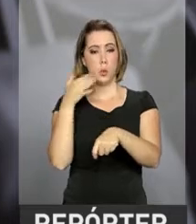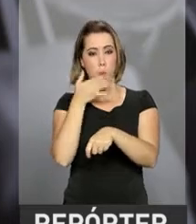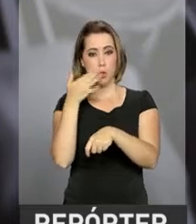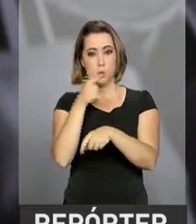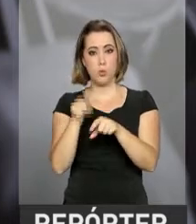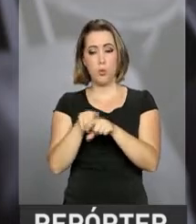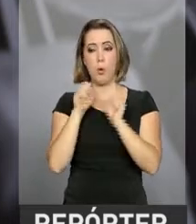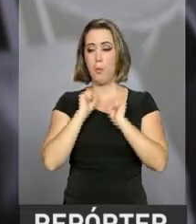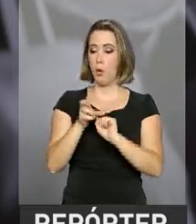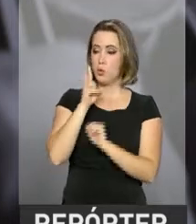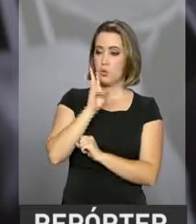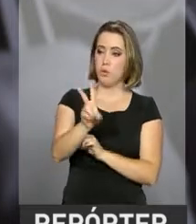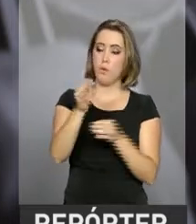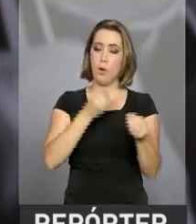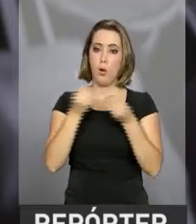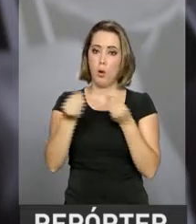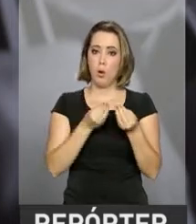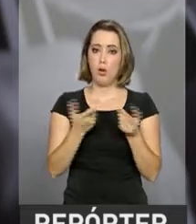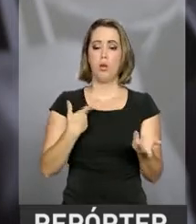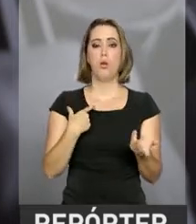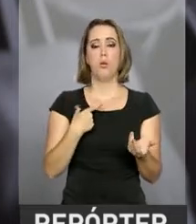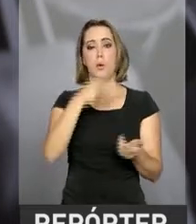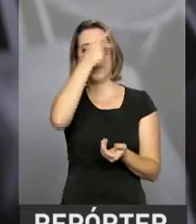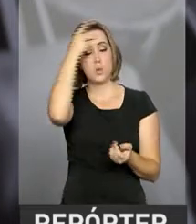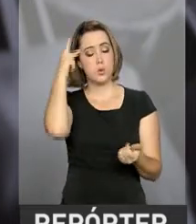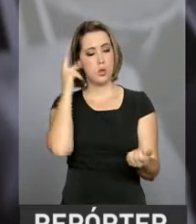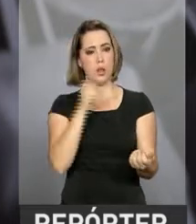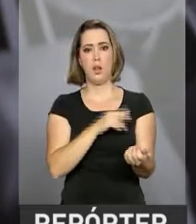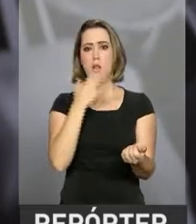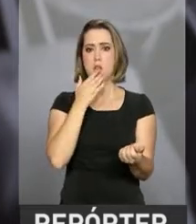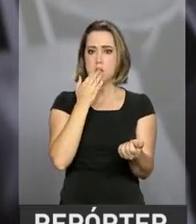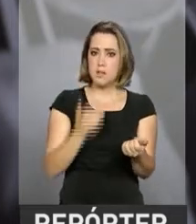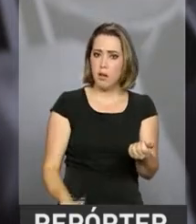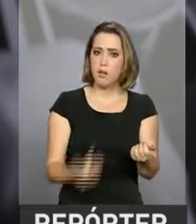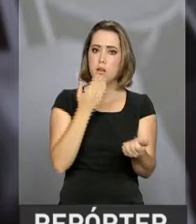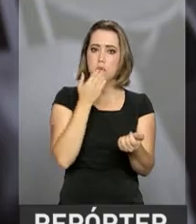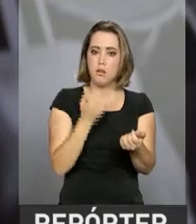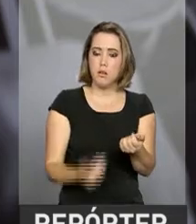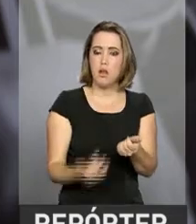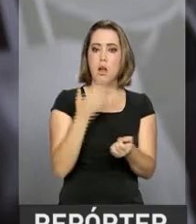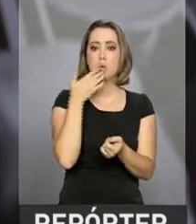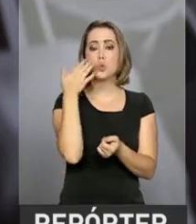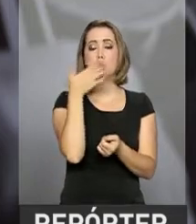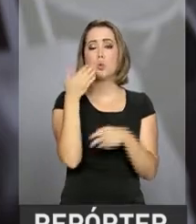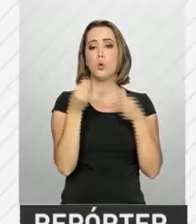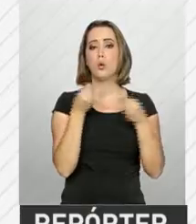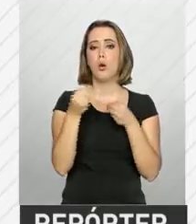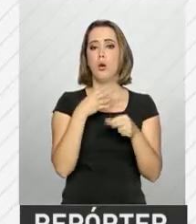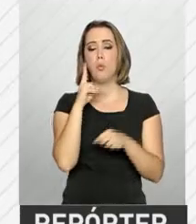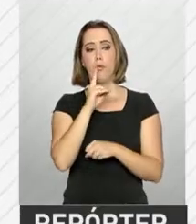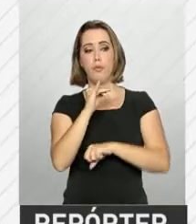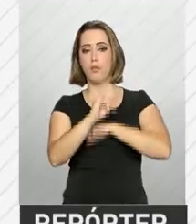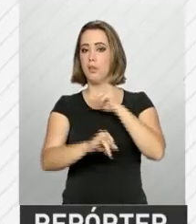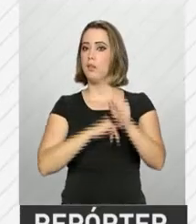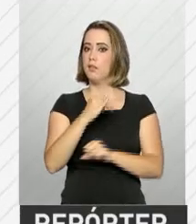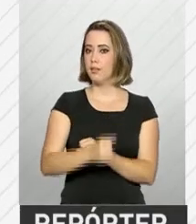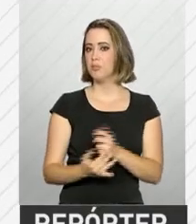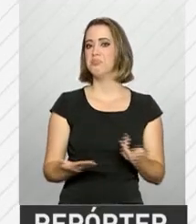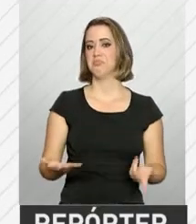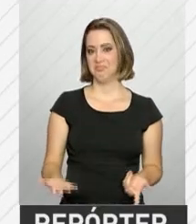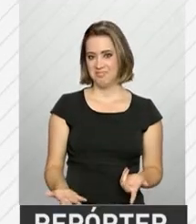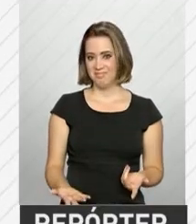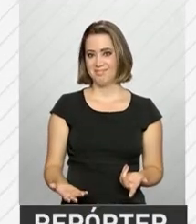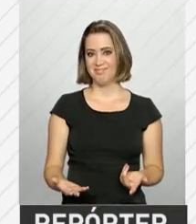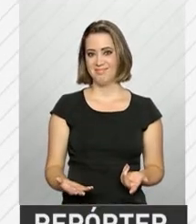a qualidade, a quantidade de açúcar no sangue para monitorar o paciente através da internet. Há no Brasil cerca